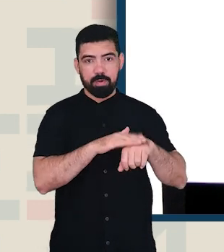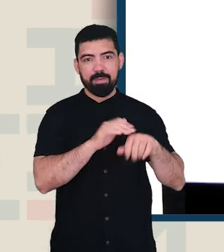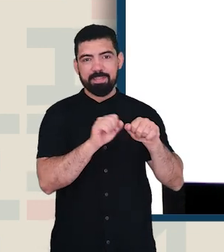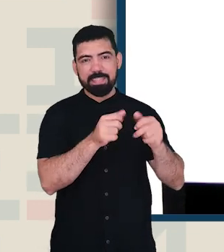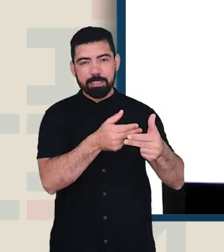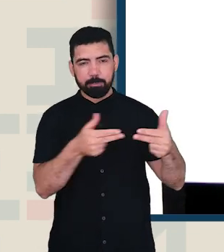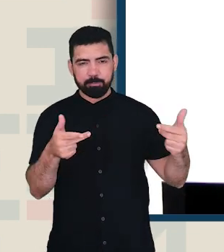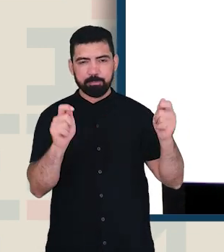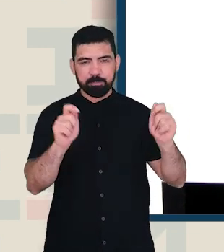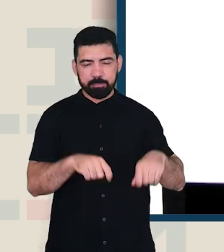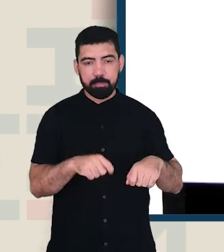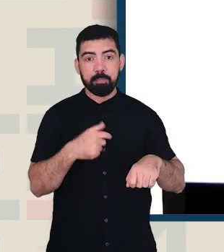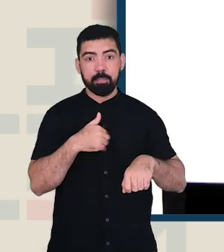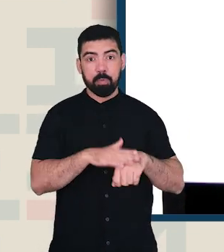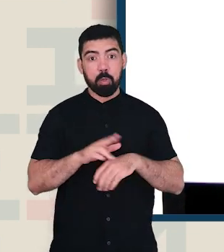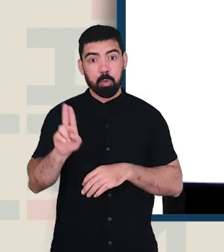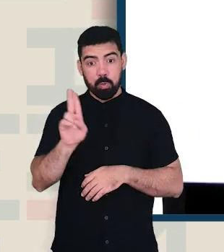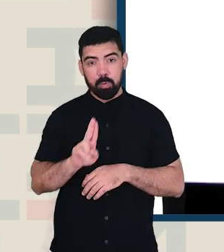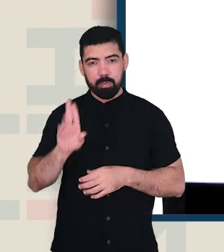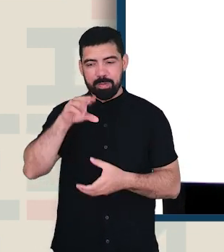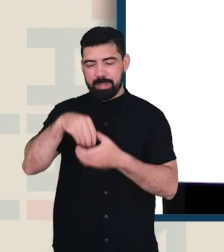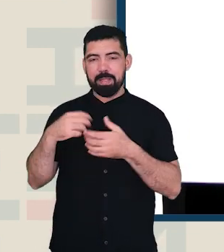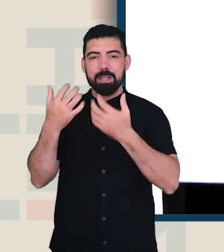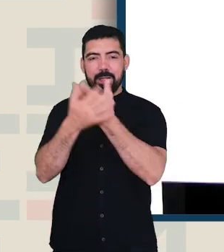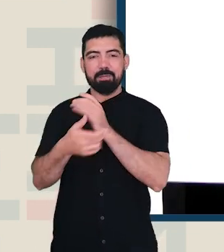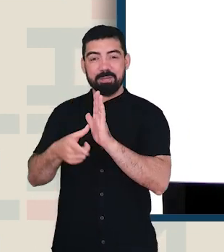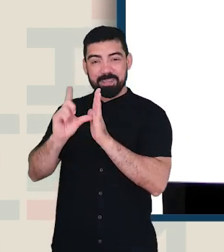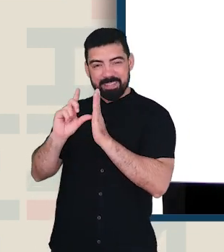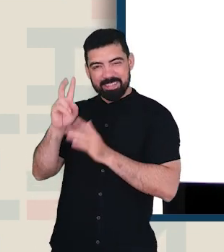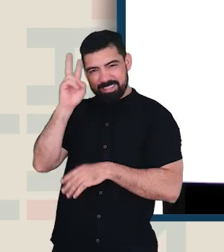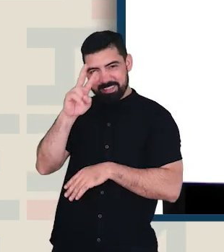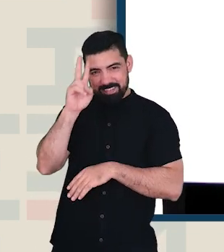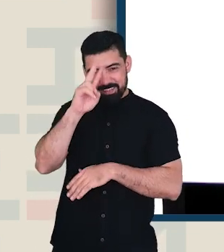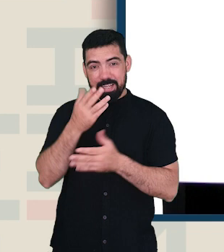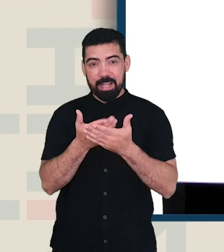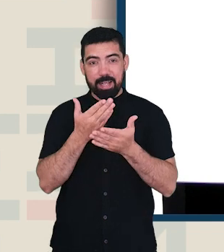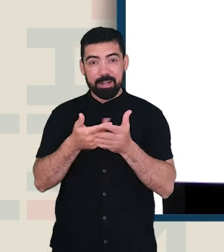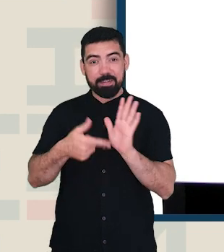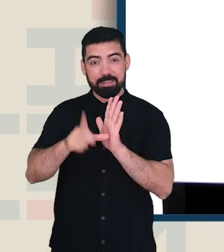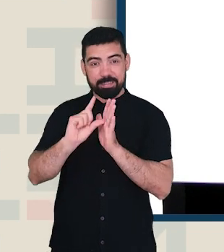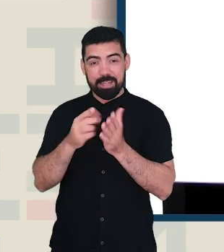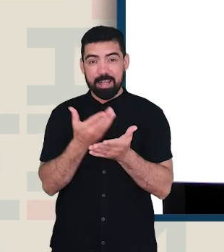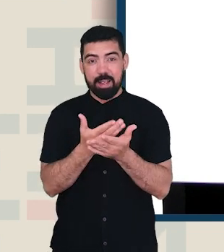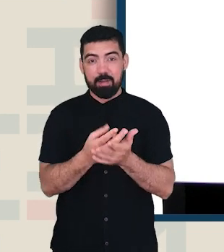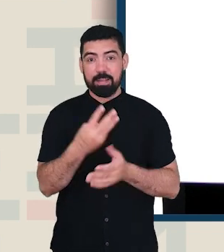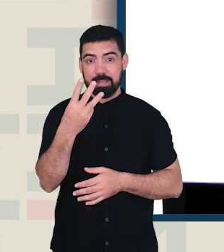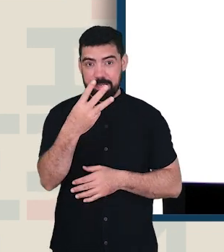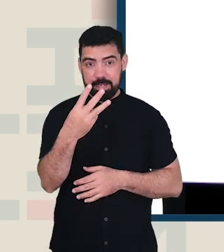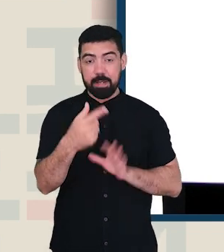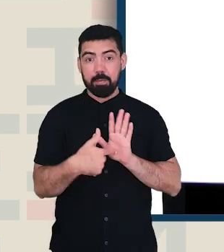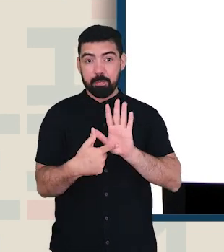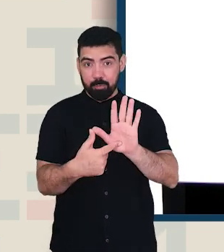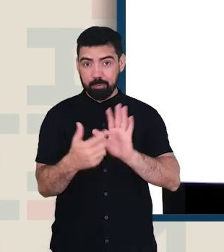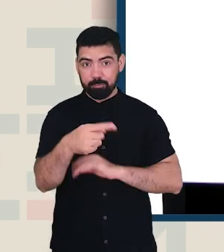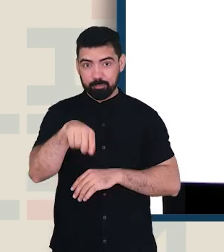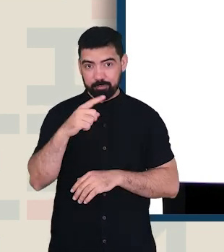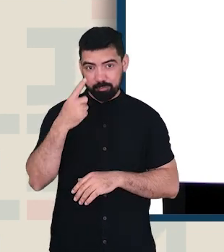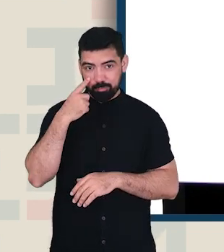coisas, inclusive eu utilizei naquela música que passei, da qual conversamos na aula